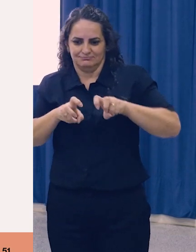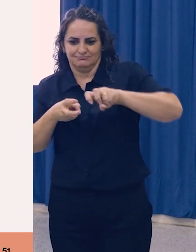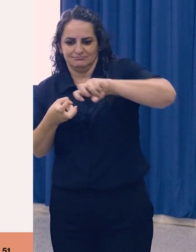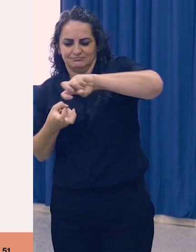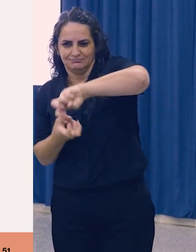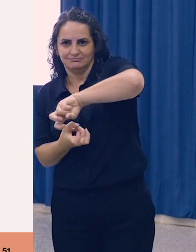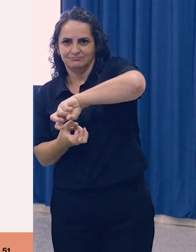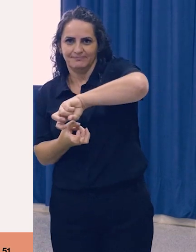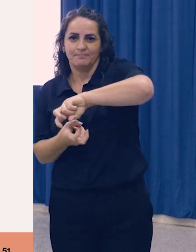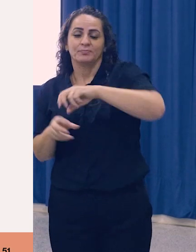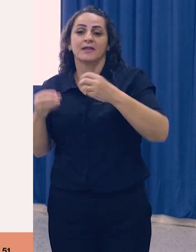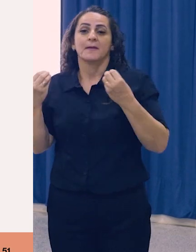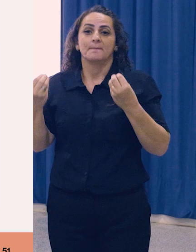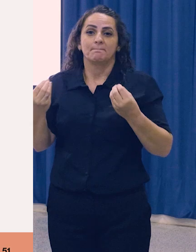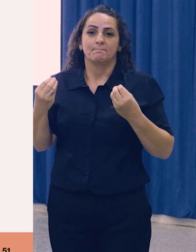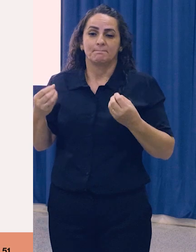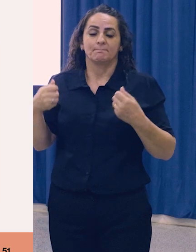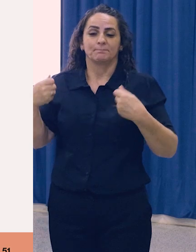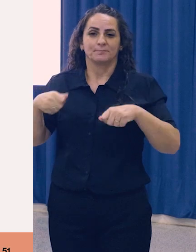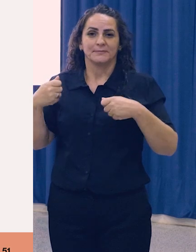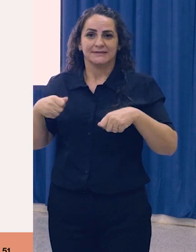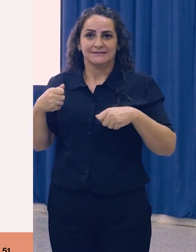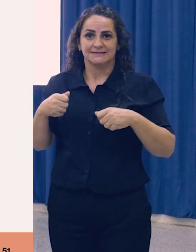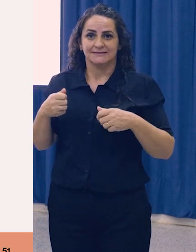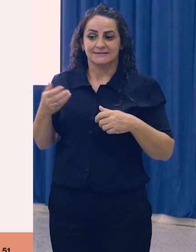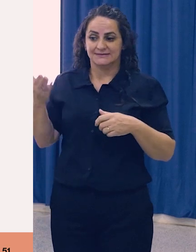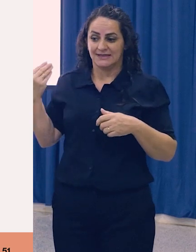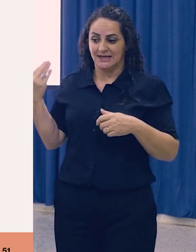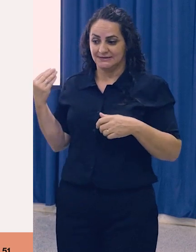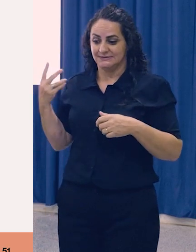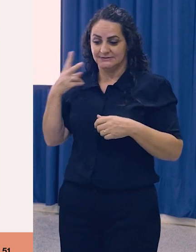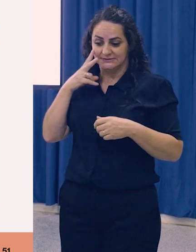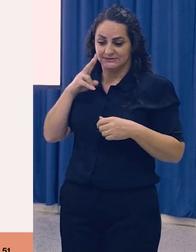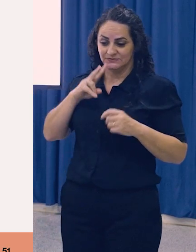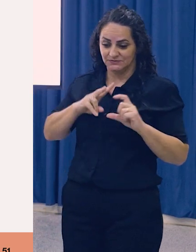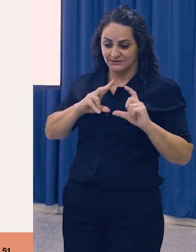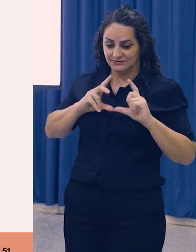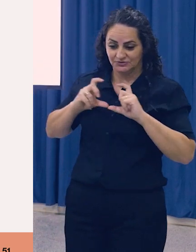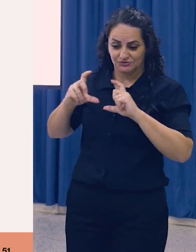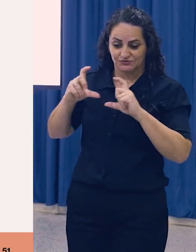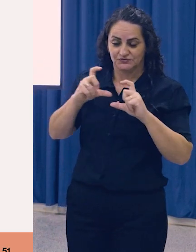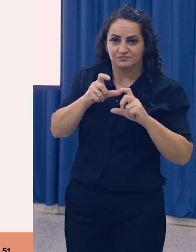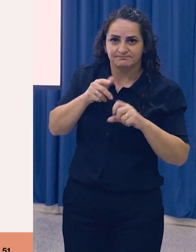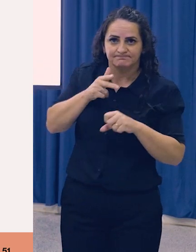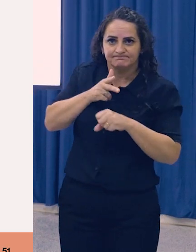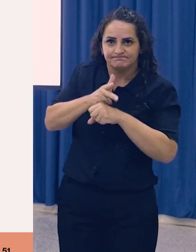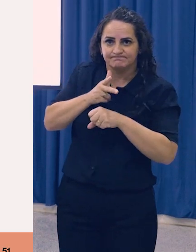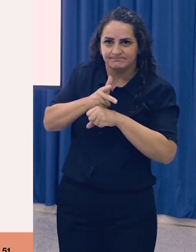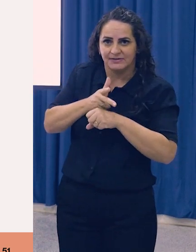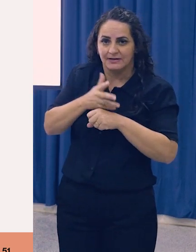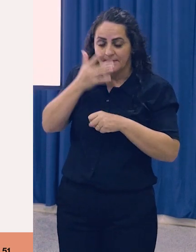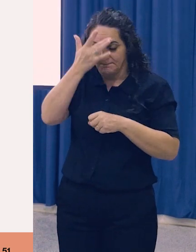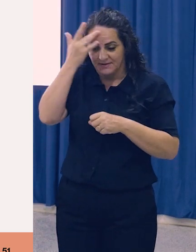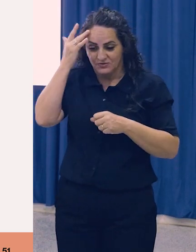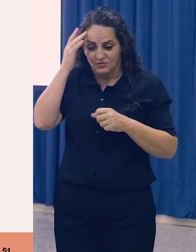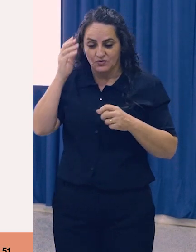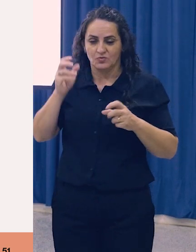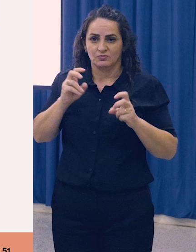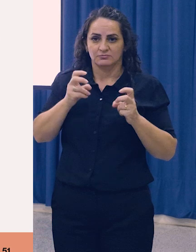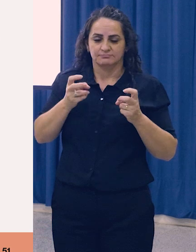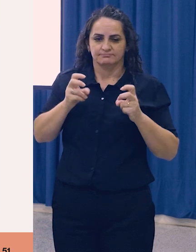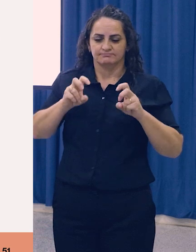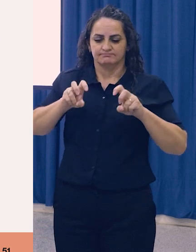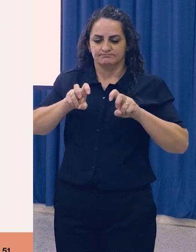de bastidor disso, a gente precisa de um making off disso. Então, anotar no nosso cronograma de produção que tem que gravar o pessoal capotando o carro, porque isso vai